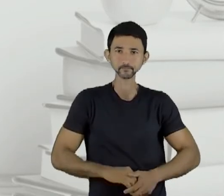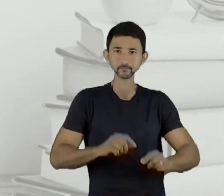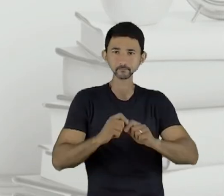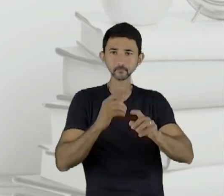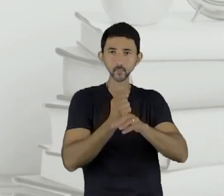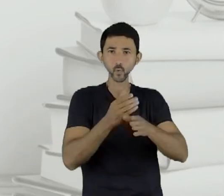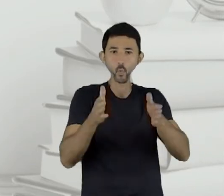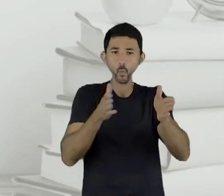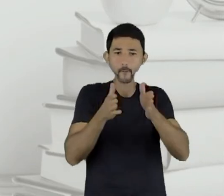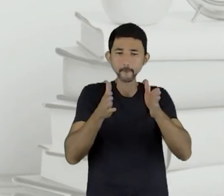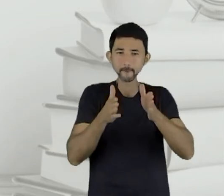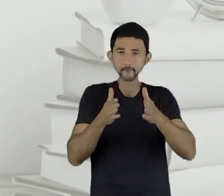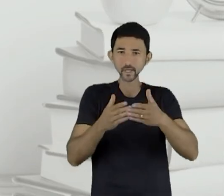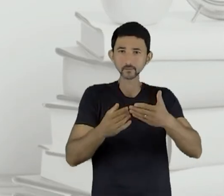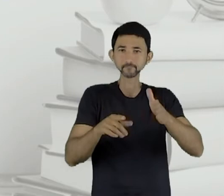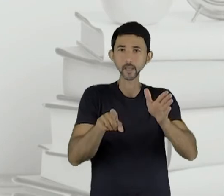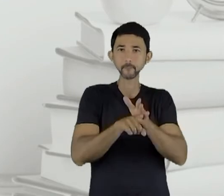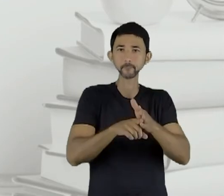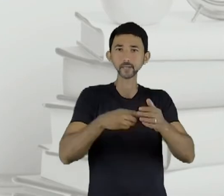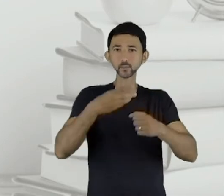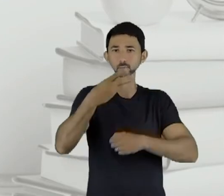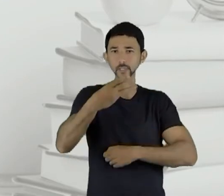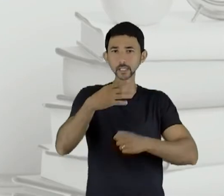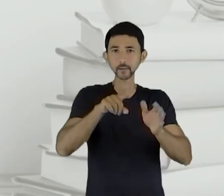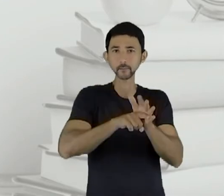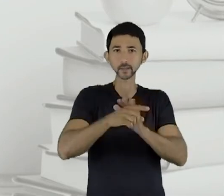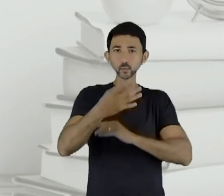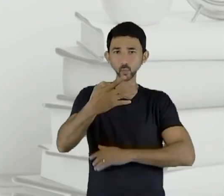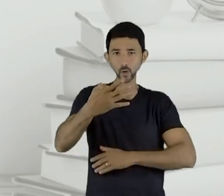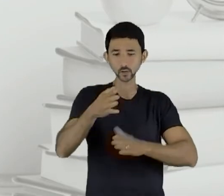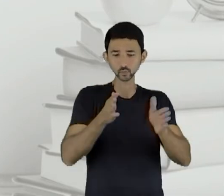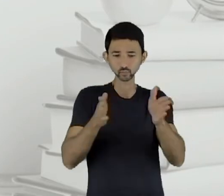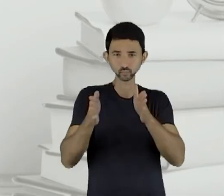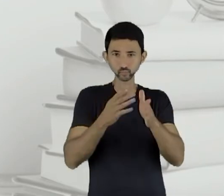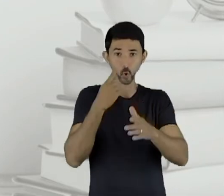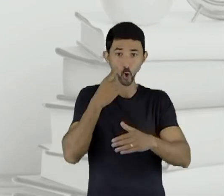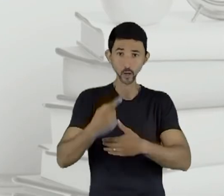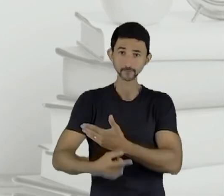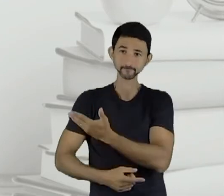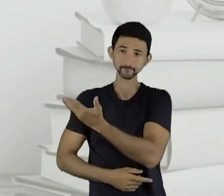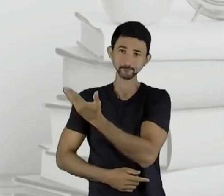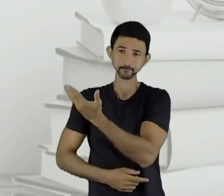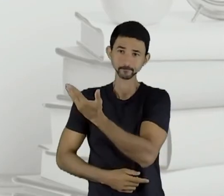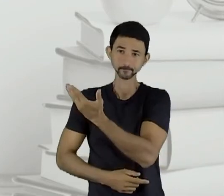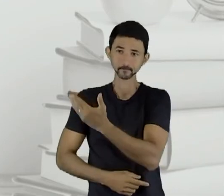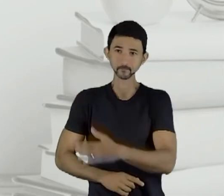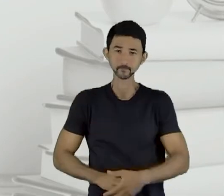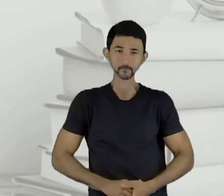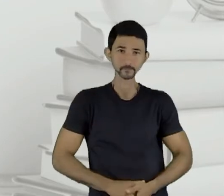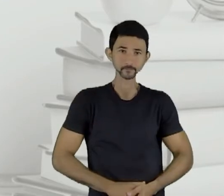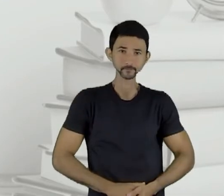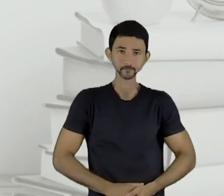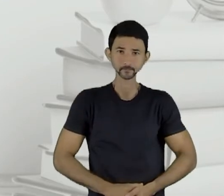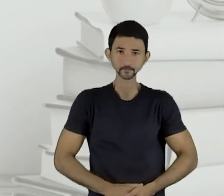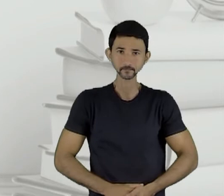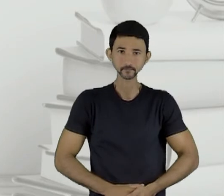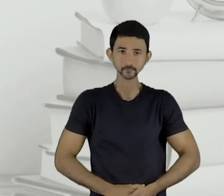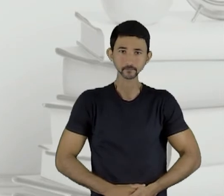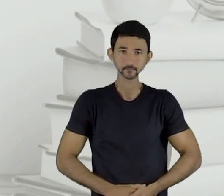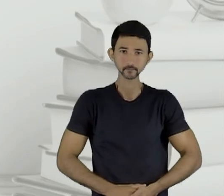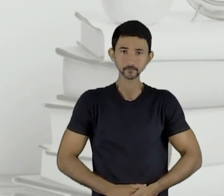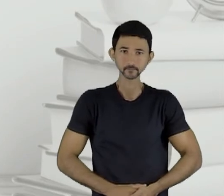números inteiros menos 3 e menos 4. Vou colocar logo a figura da reta, porque fica mais fácil a gente ler e ir tentando